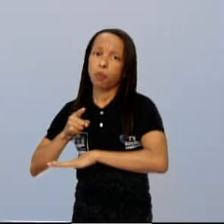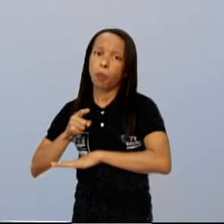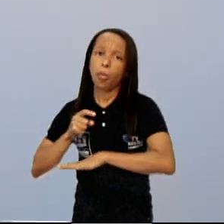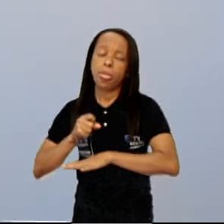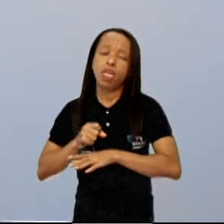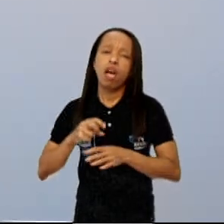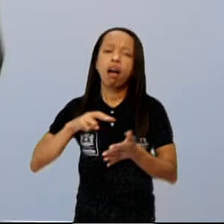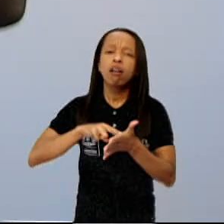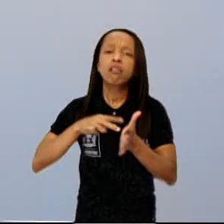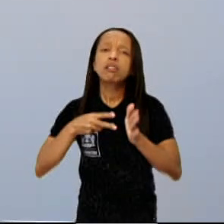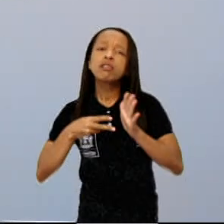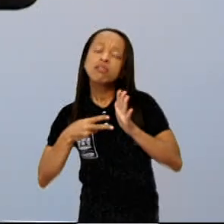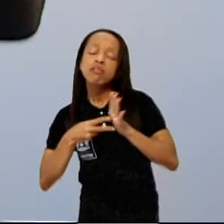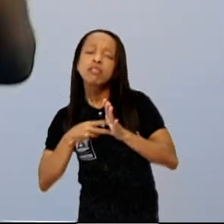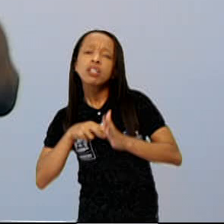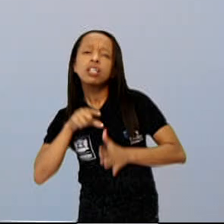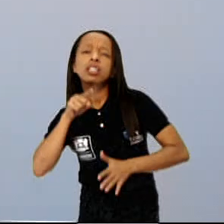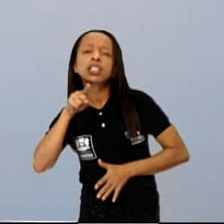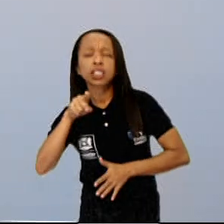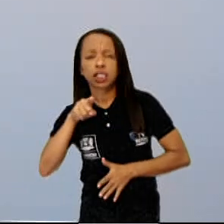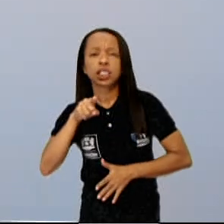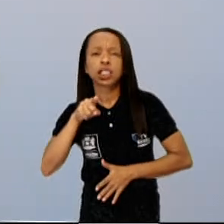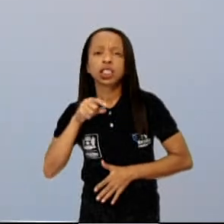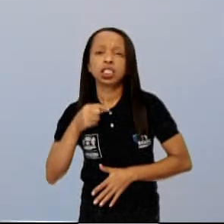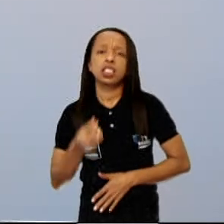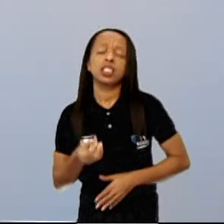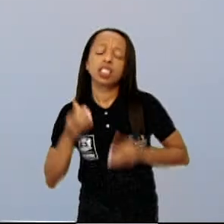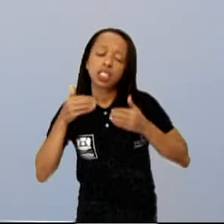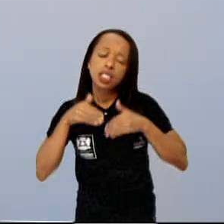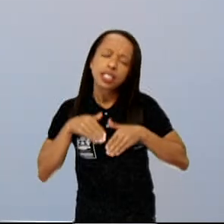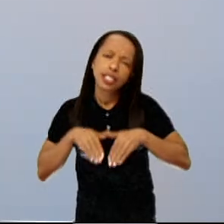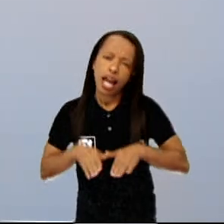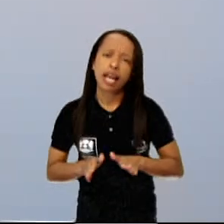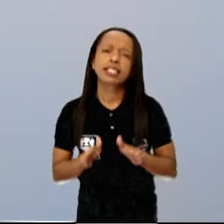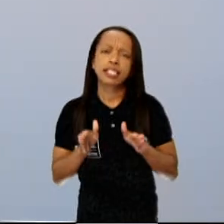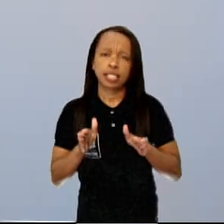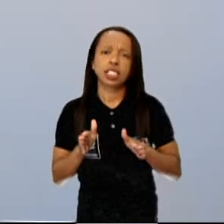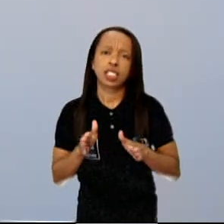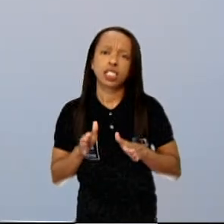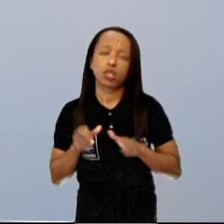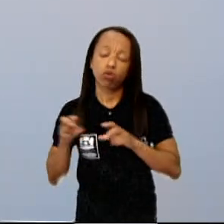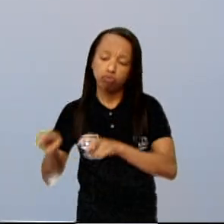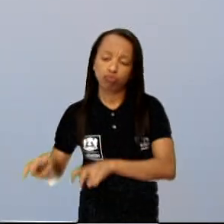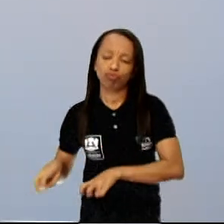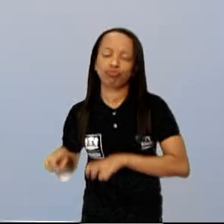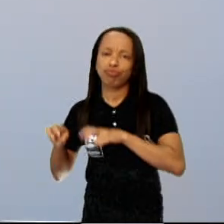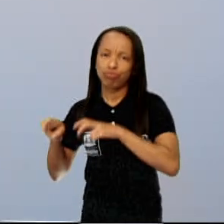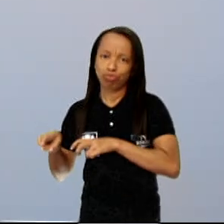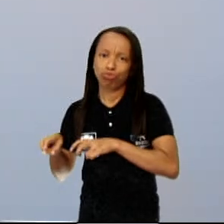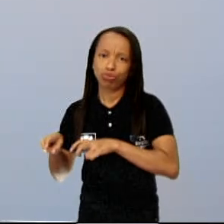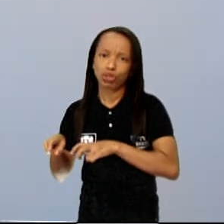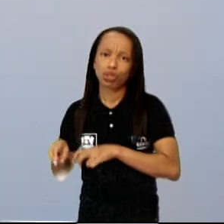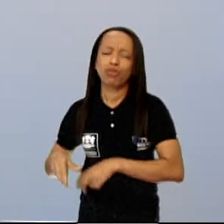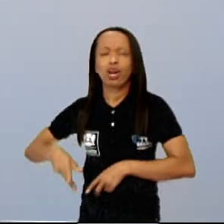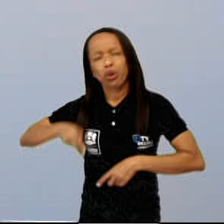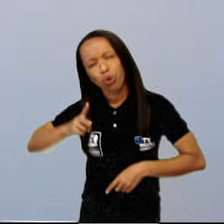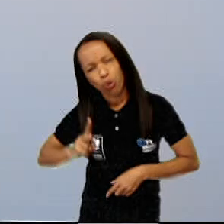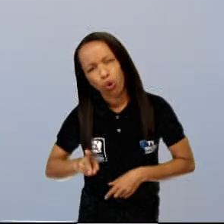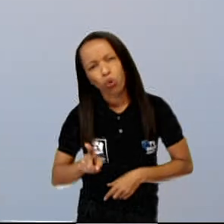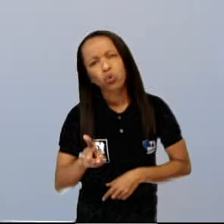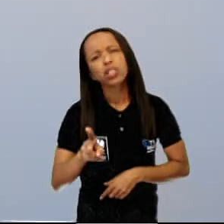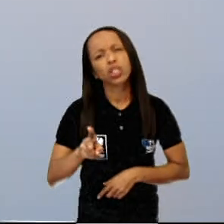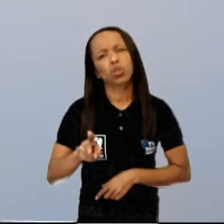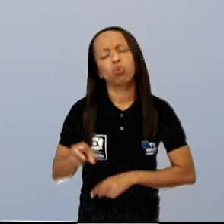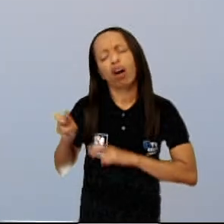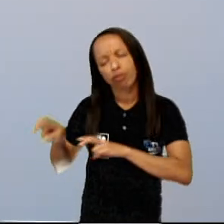inteira. Se você nasceu nobre, você vai ser nobre a vida inteira. Então, as pessoas, por mais dinheiro que tivessem, elas